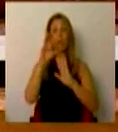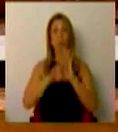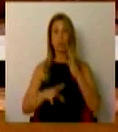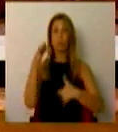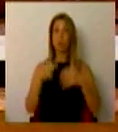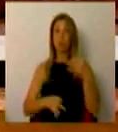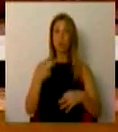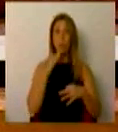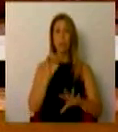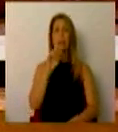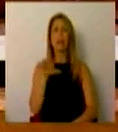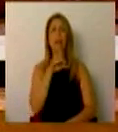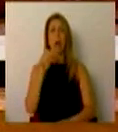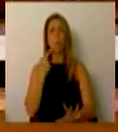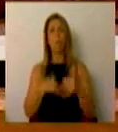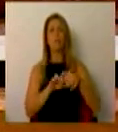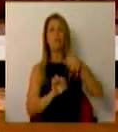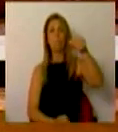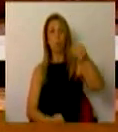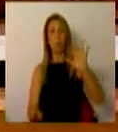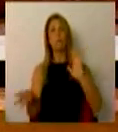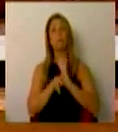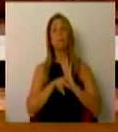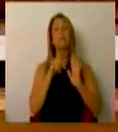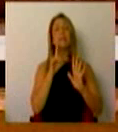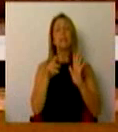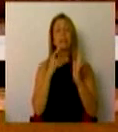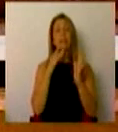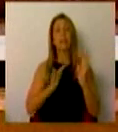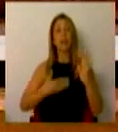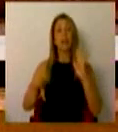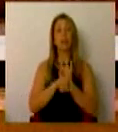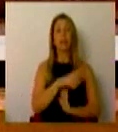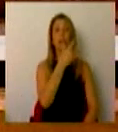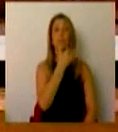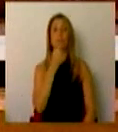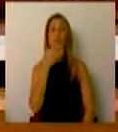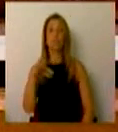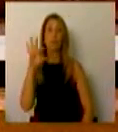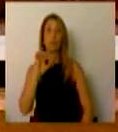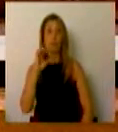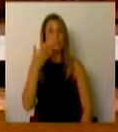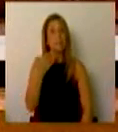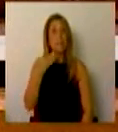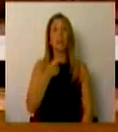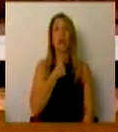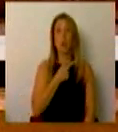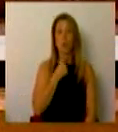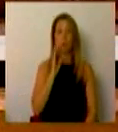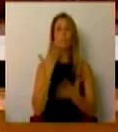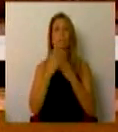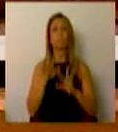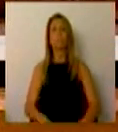graus e diplomas, plasmado no Decreto-Lei nº 65/2018, de 16 de agosto, faz evoluir a avaliação